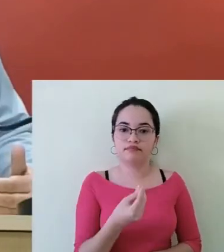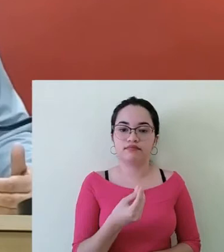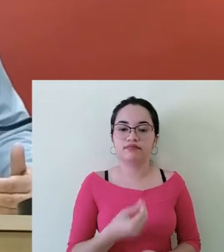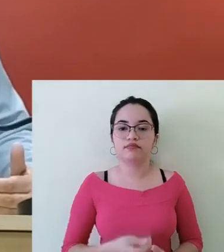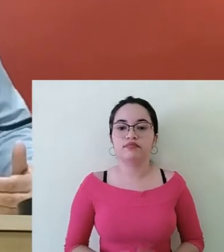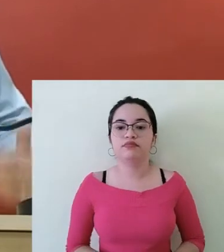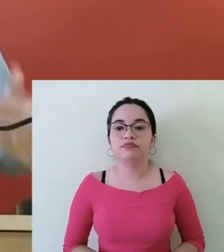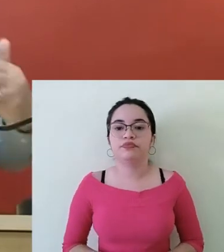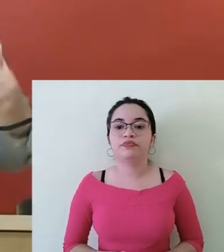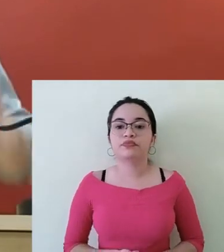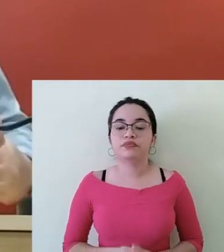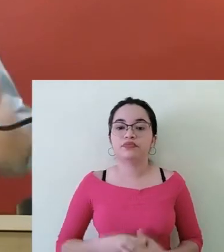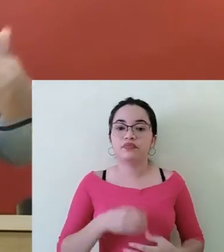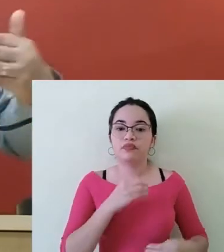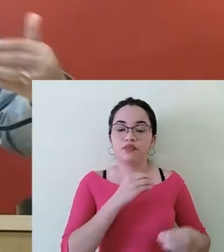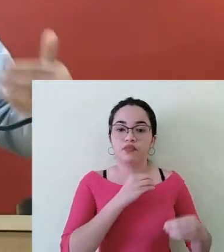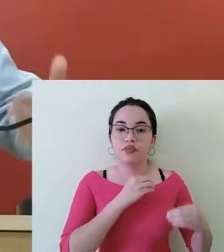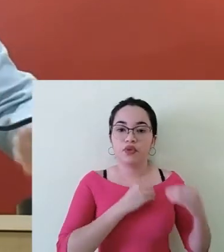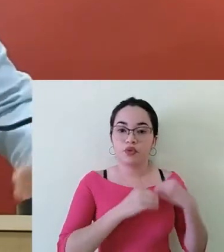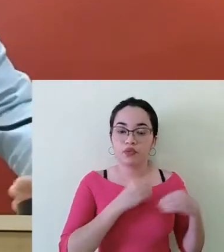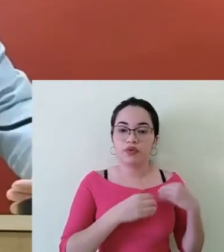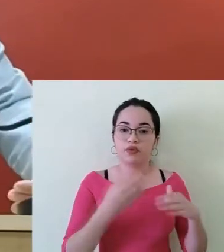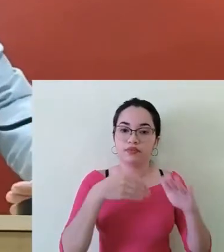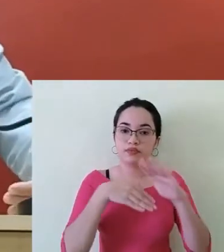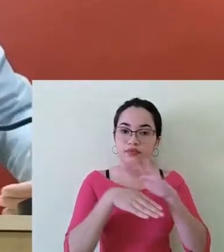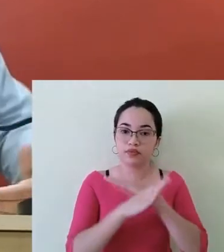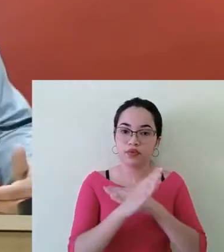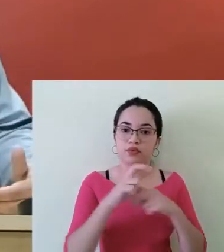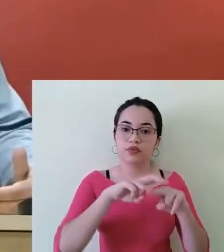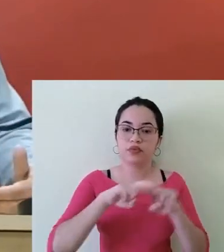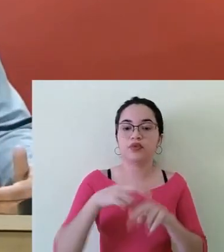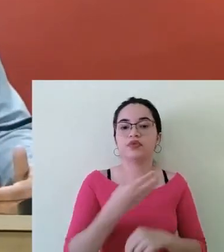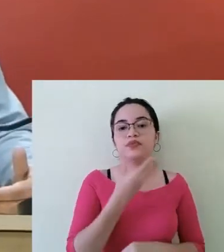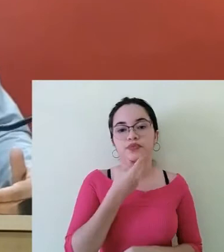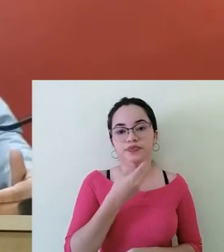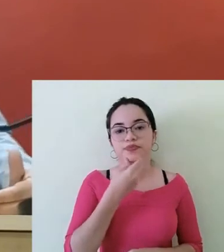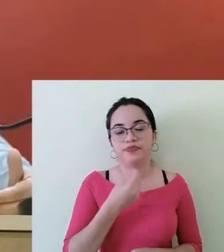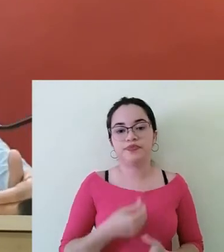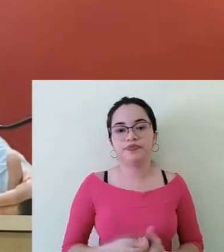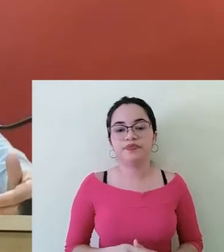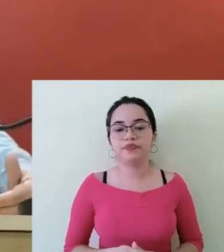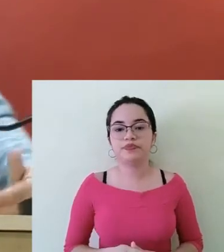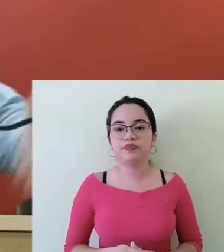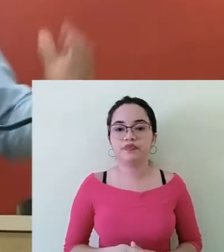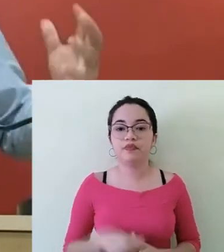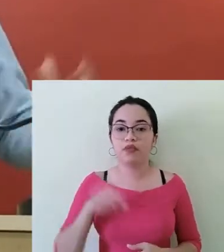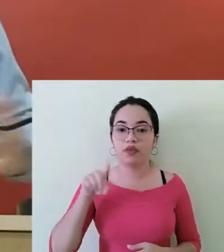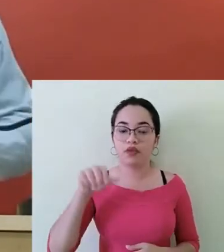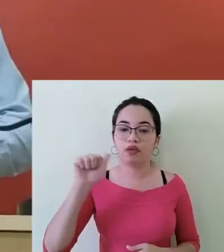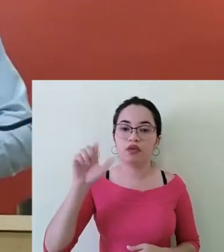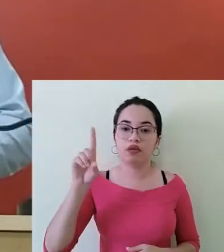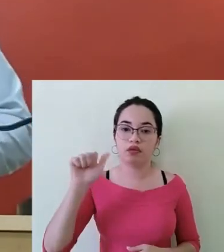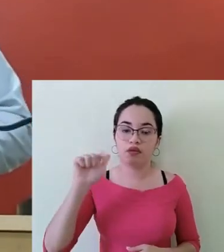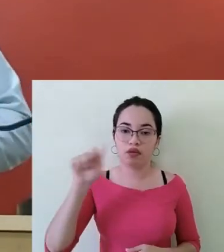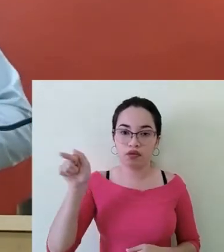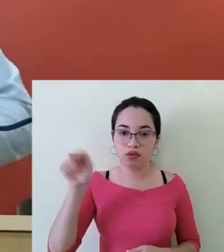homem. E o pecado entrou por um homem, que é